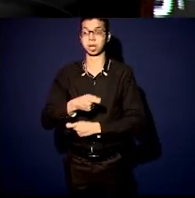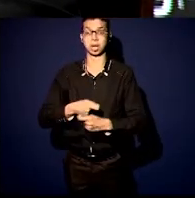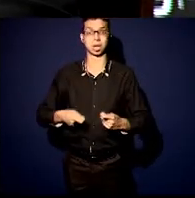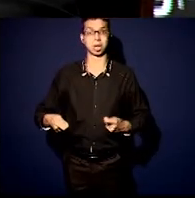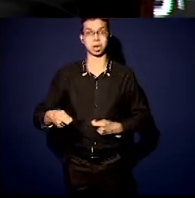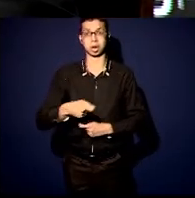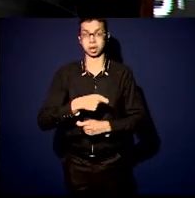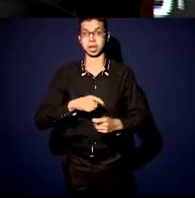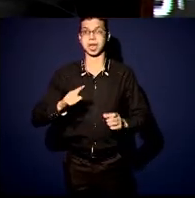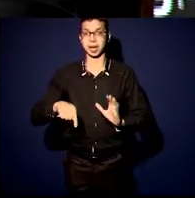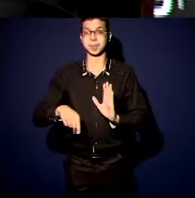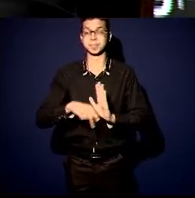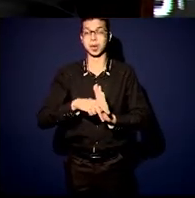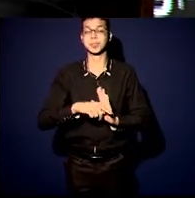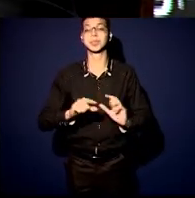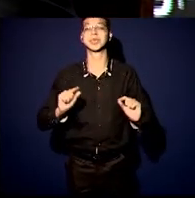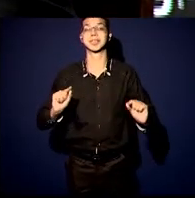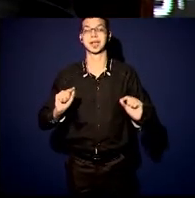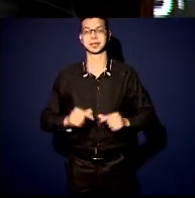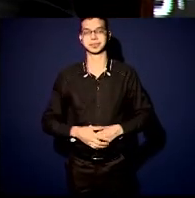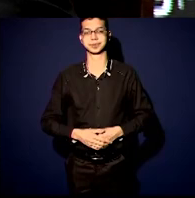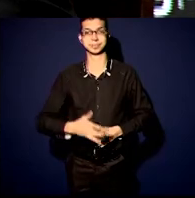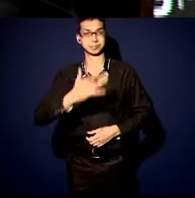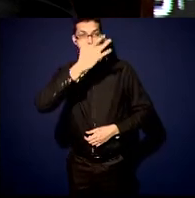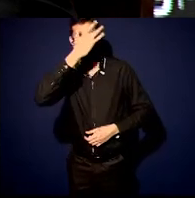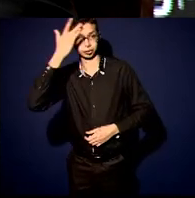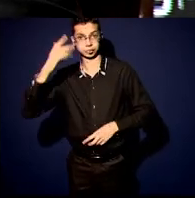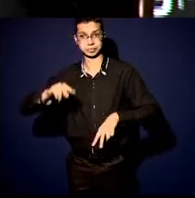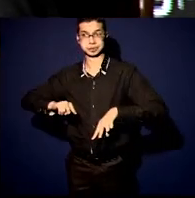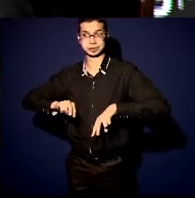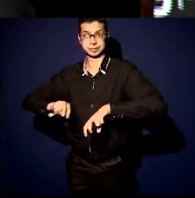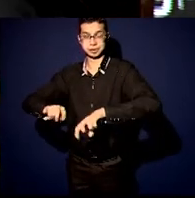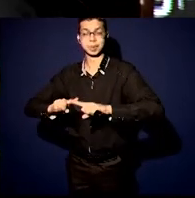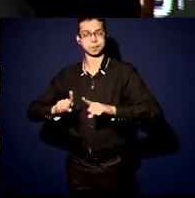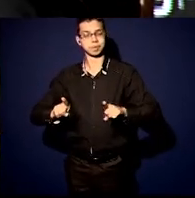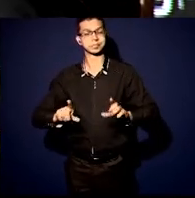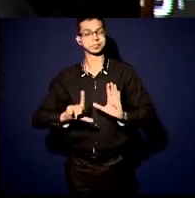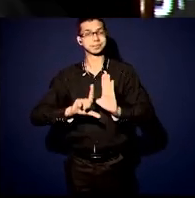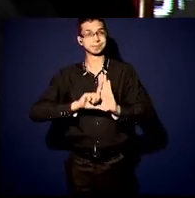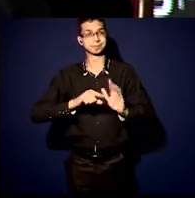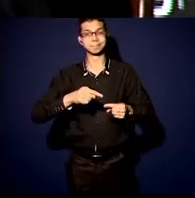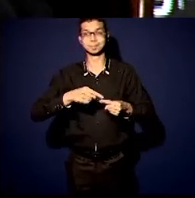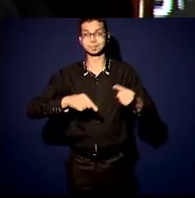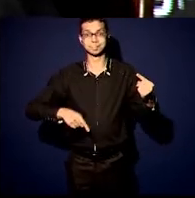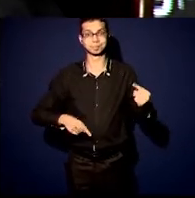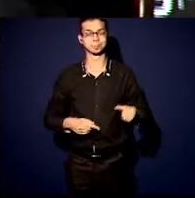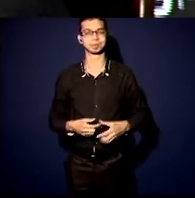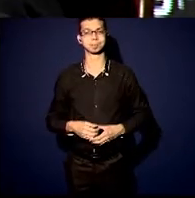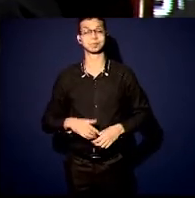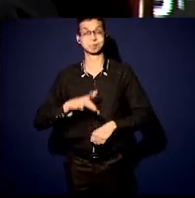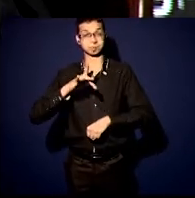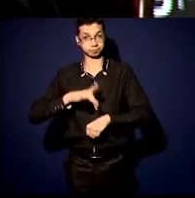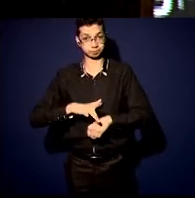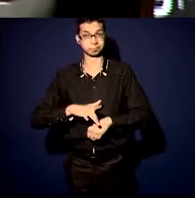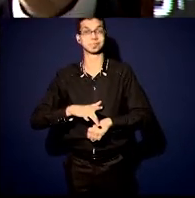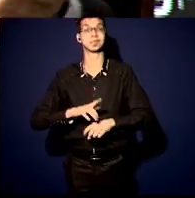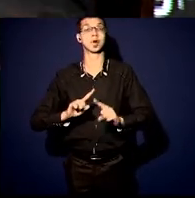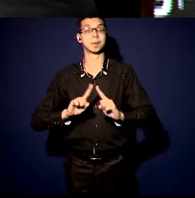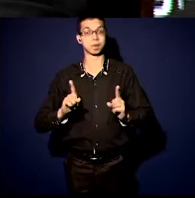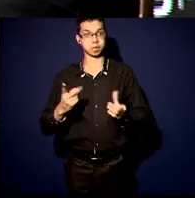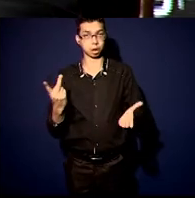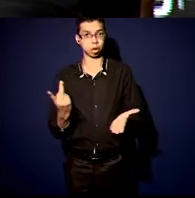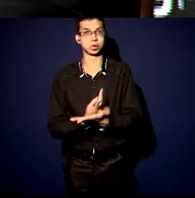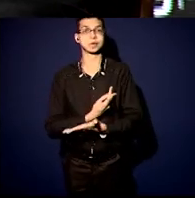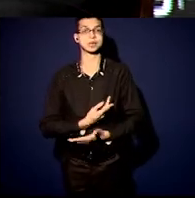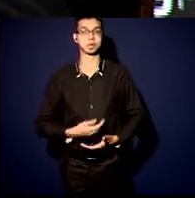de garimpo ilegal isso é obsceno e aconteceu aconteceu porque por ausência de